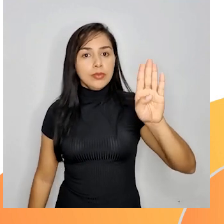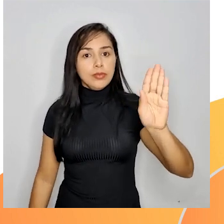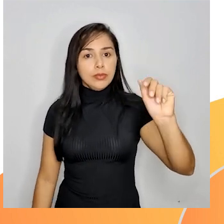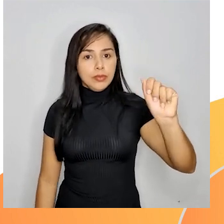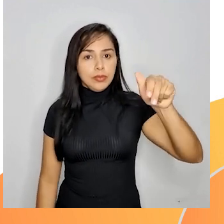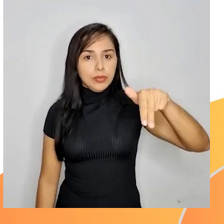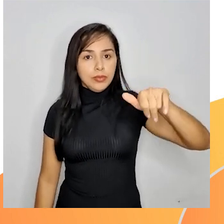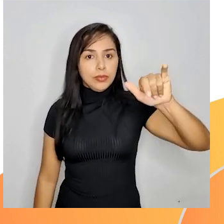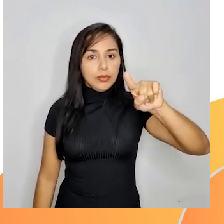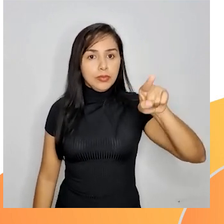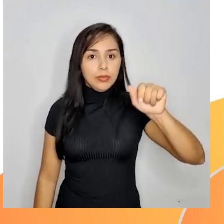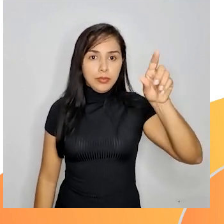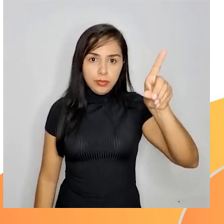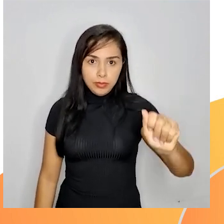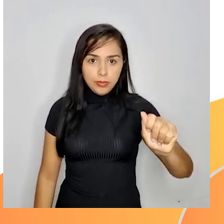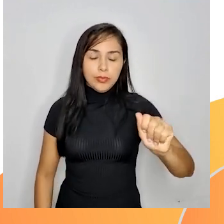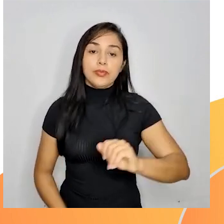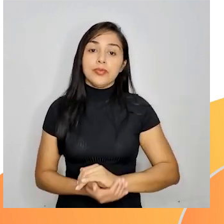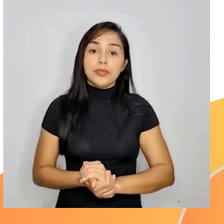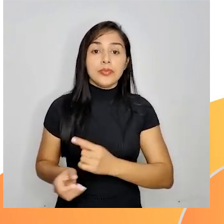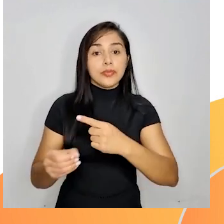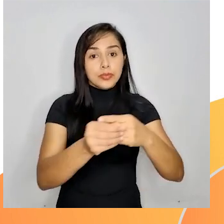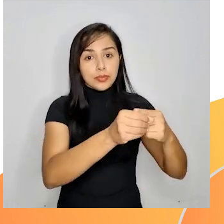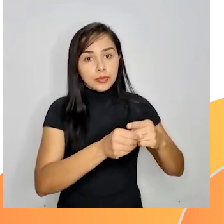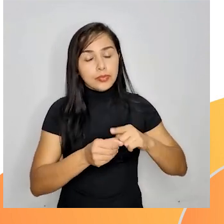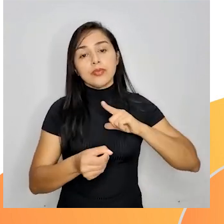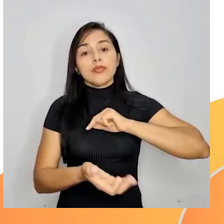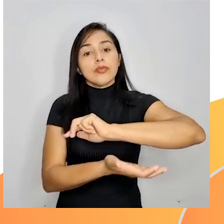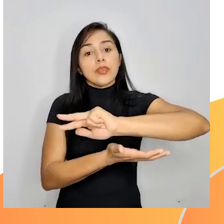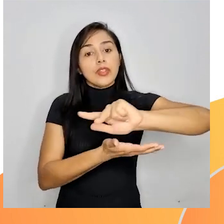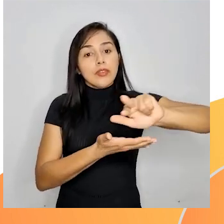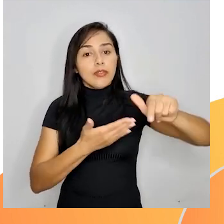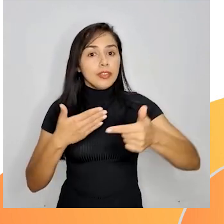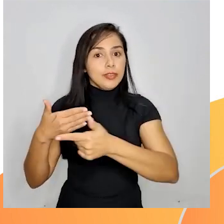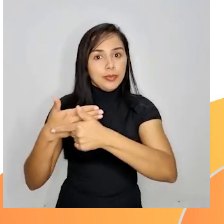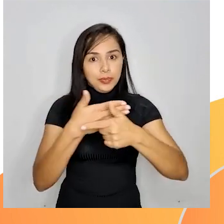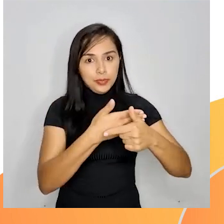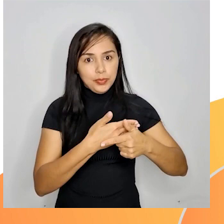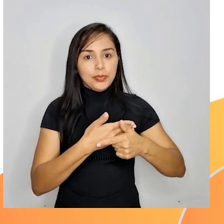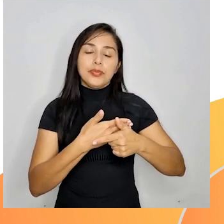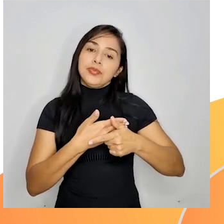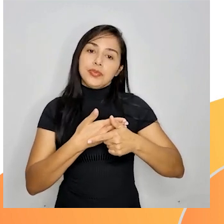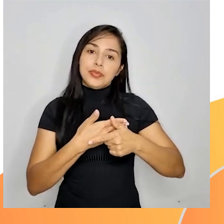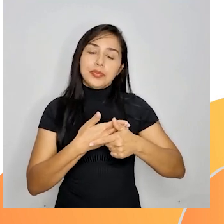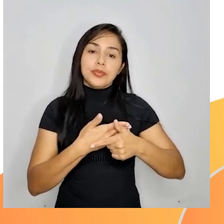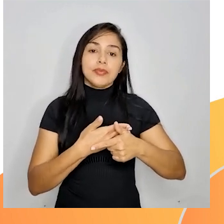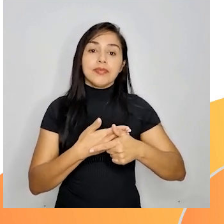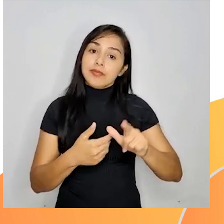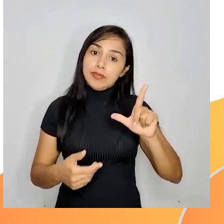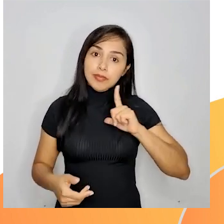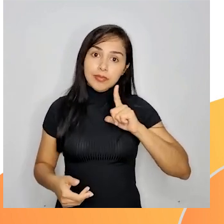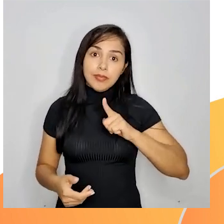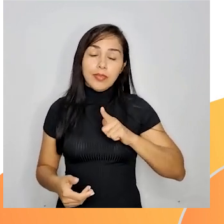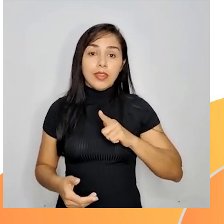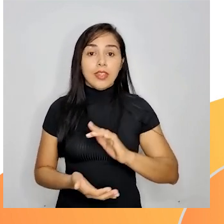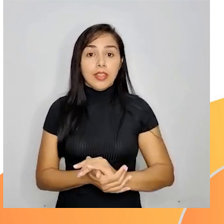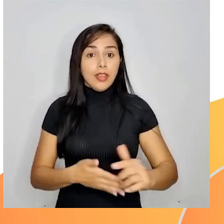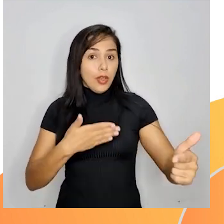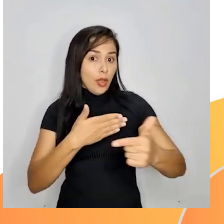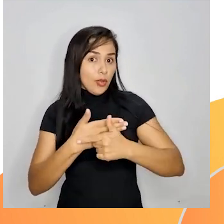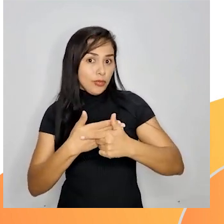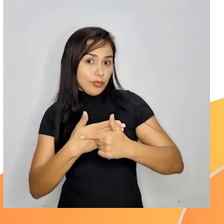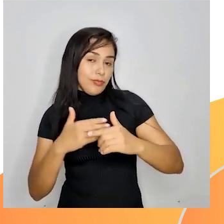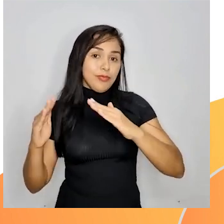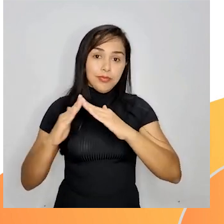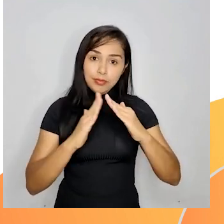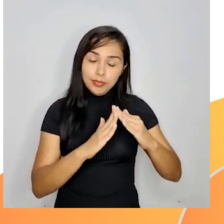E as cidades, elas têm várias funções, né? Elas têm as funções residenciais, função